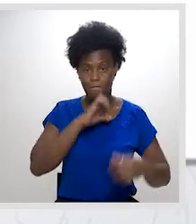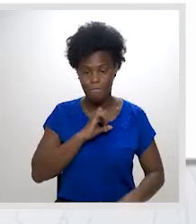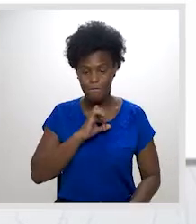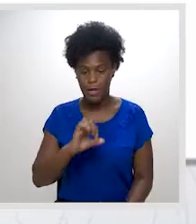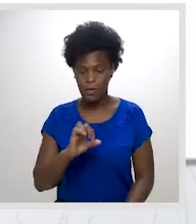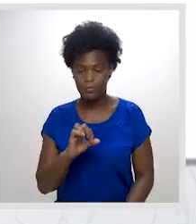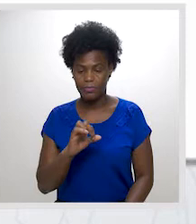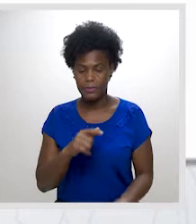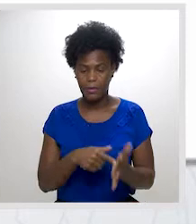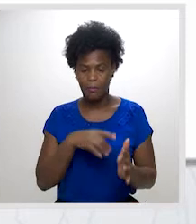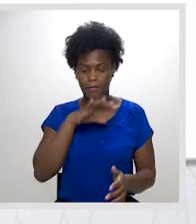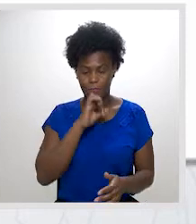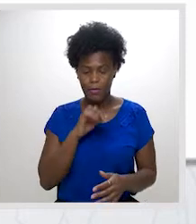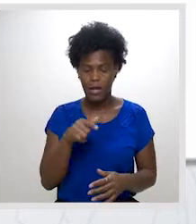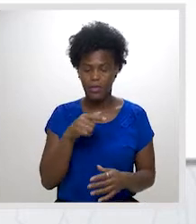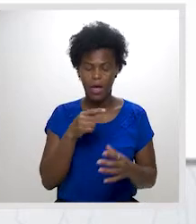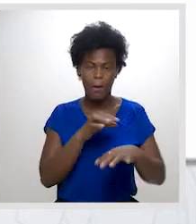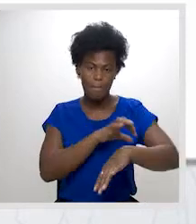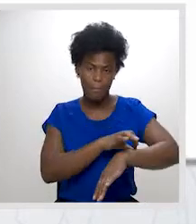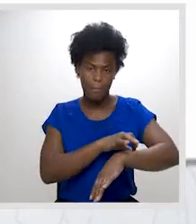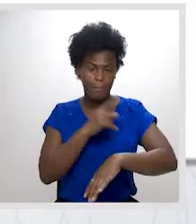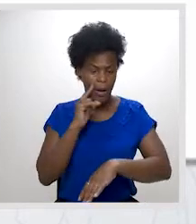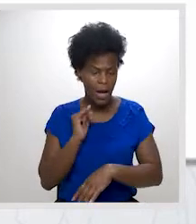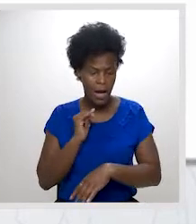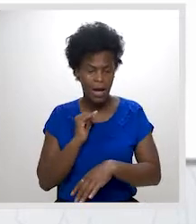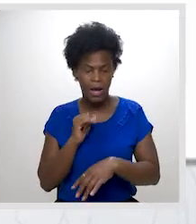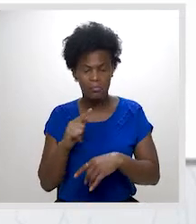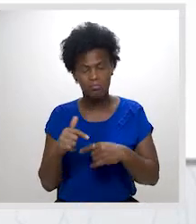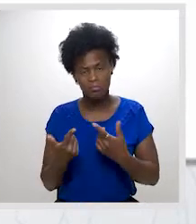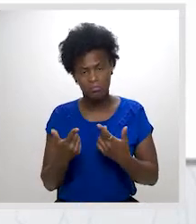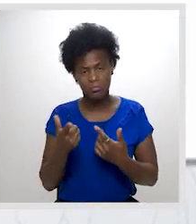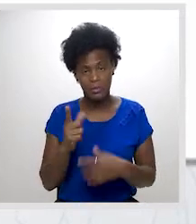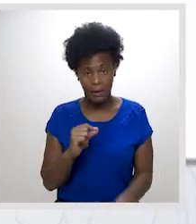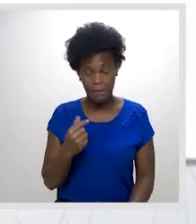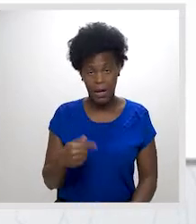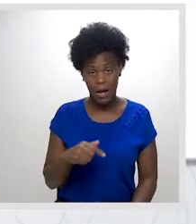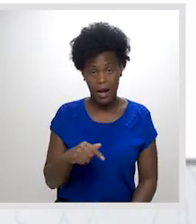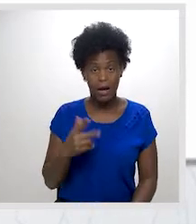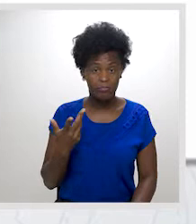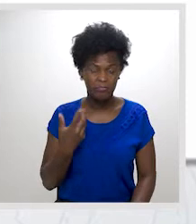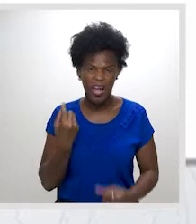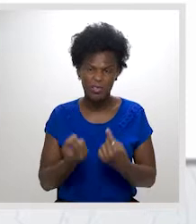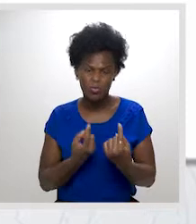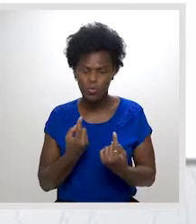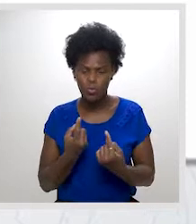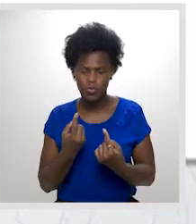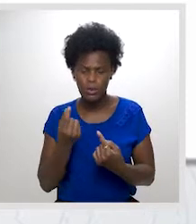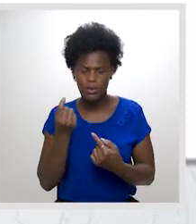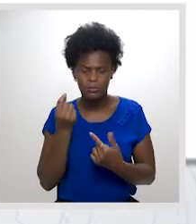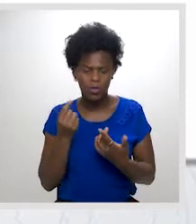o filho herdou a cor da pele do pai e também herdou